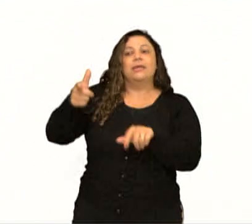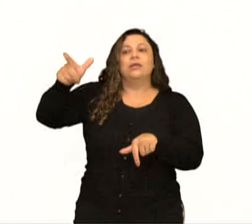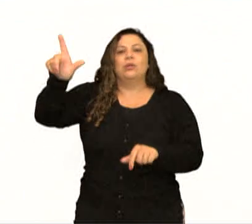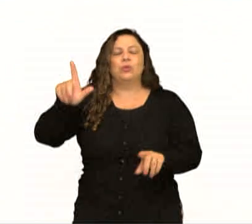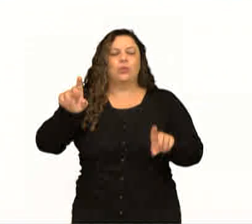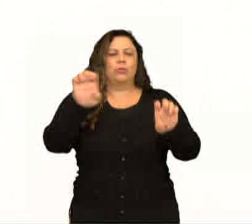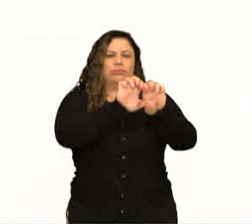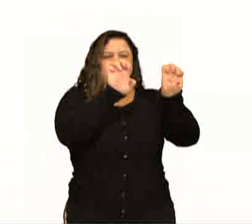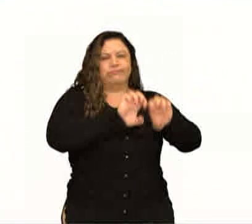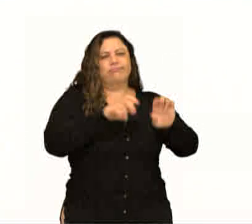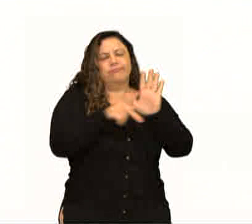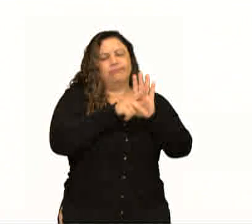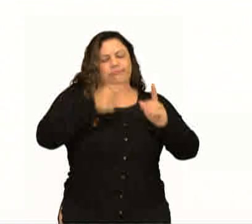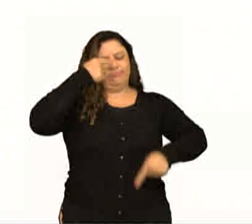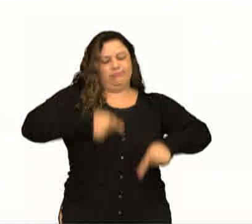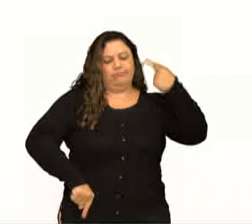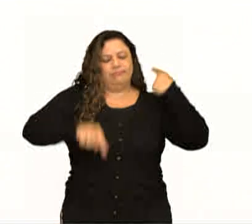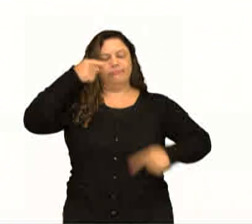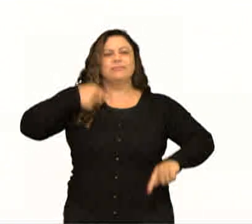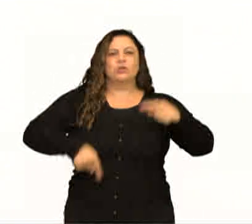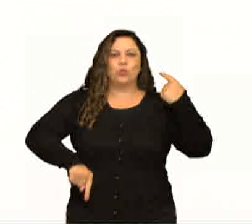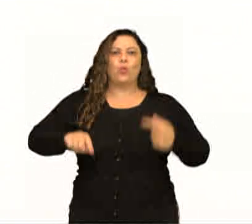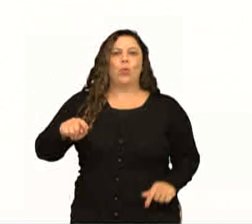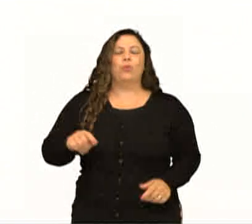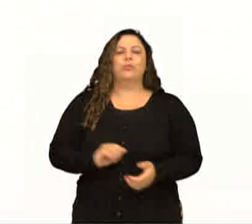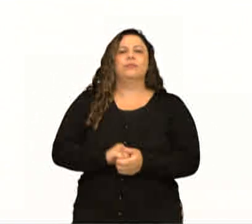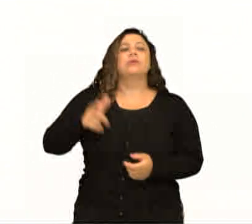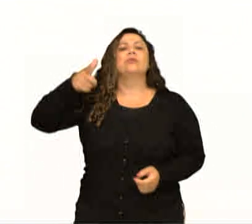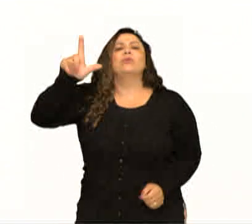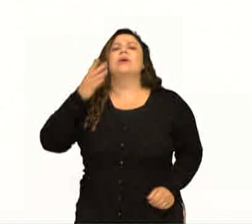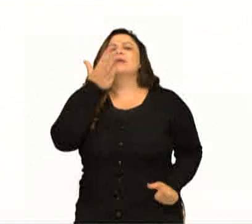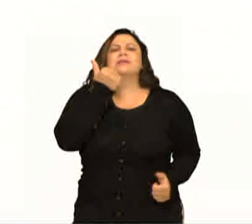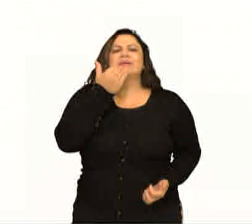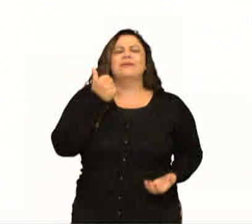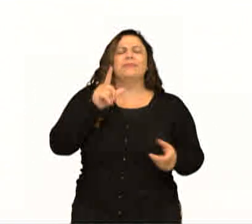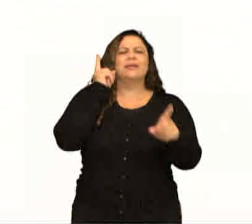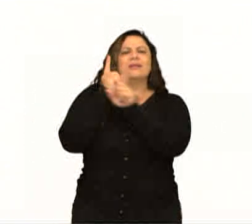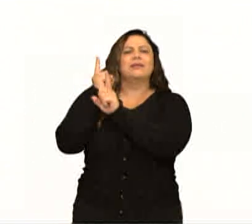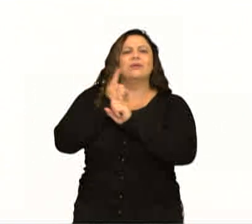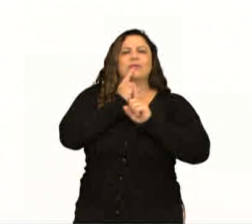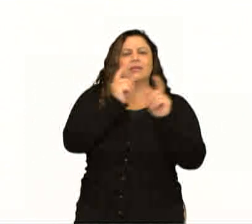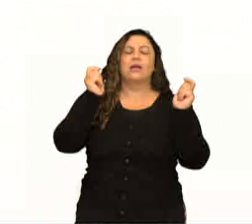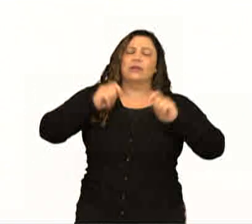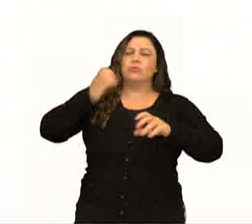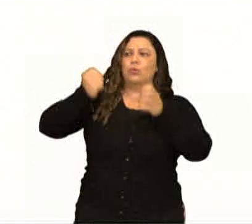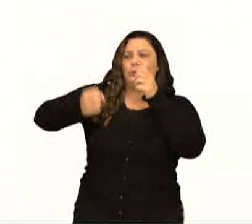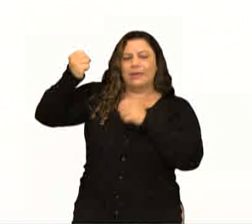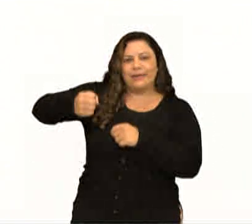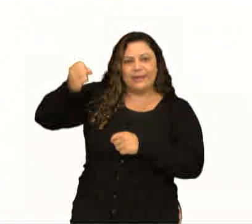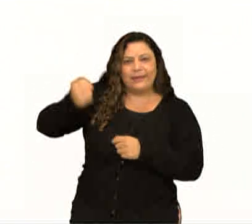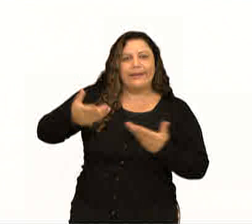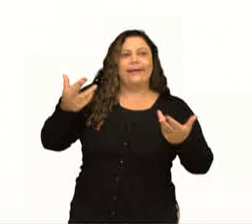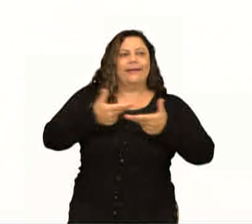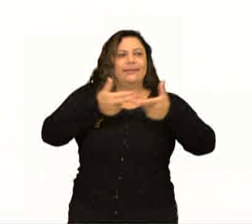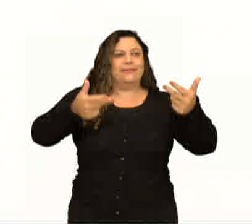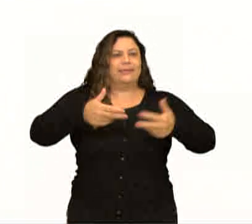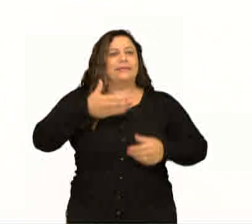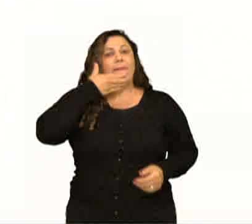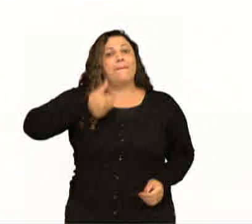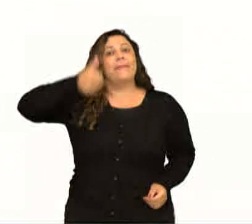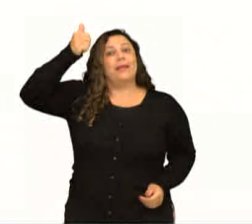estruturas corpóreas. Em quais alimentos ela é encontrada? Apesar de presente no leite, no fígado, as melhores